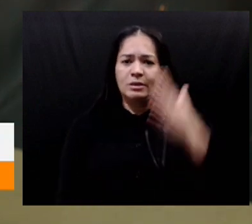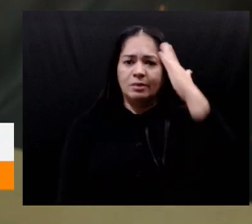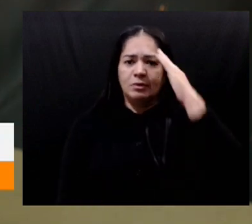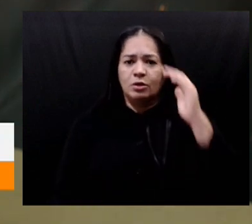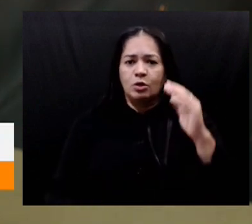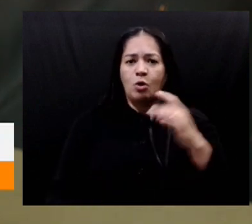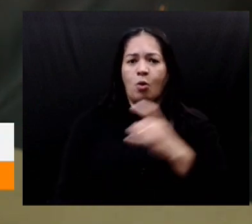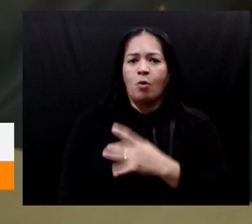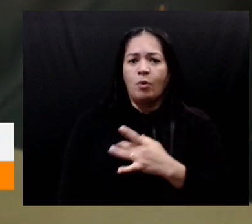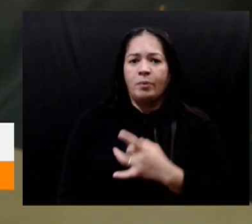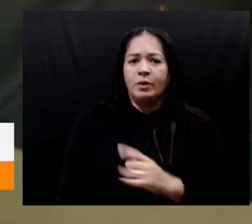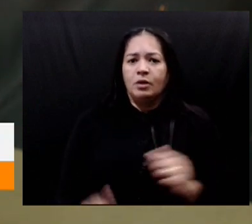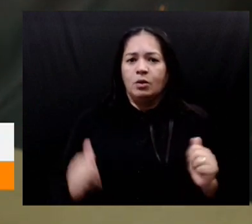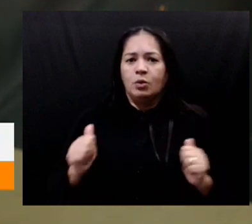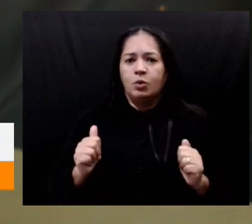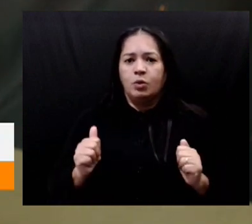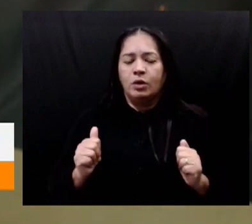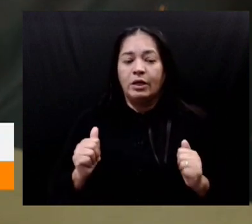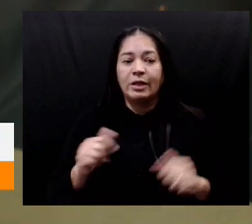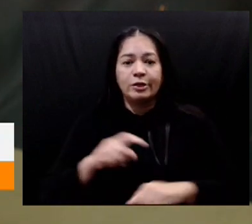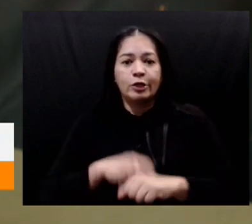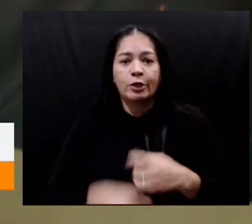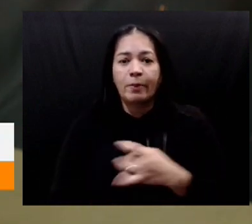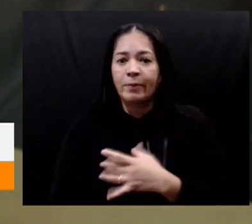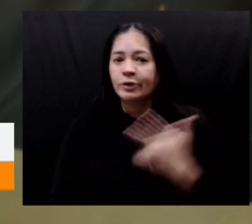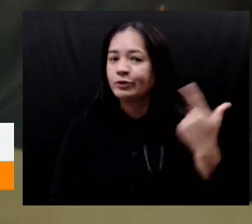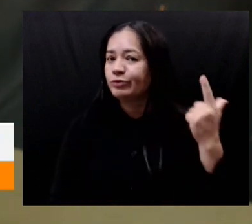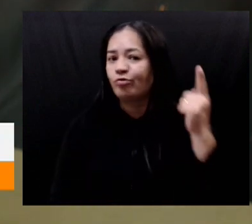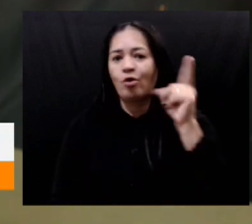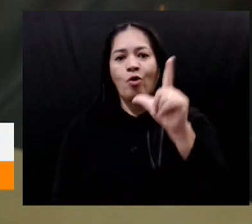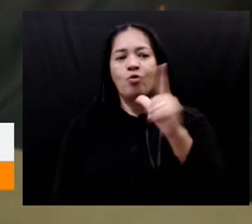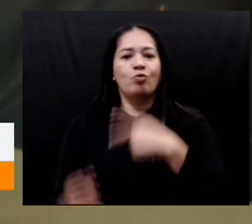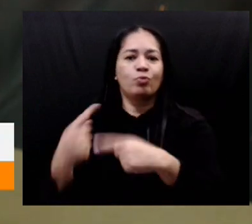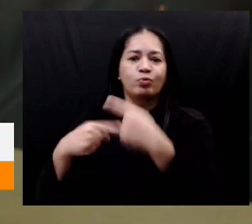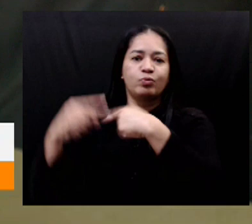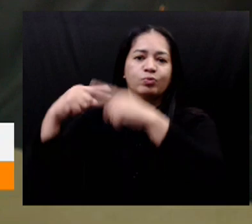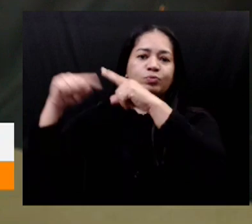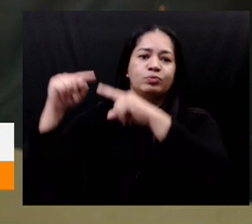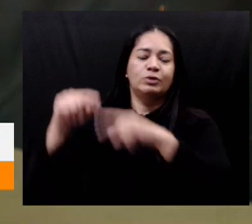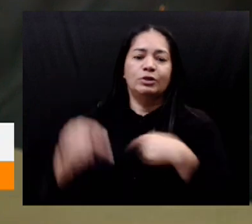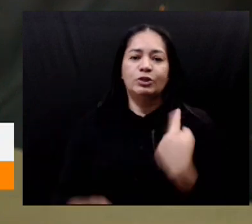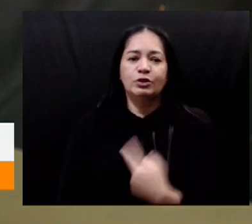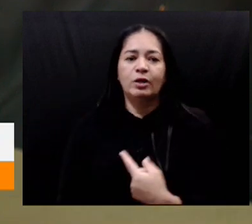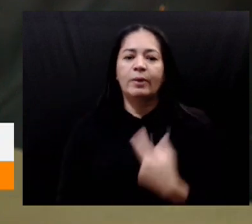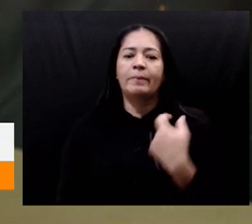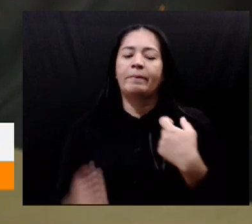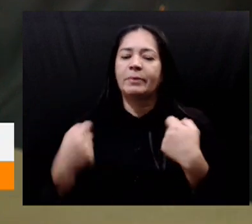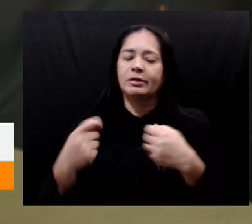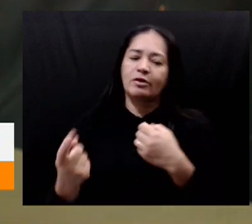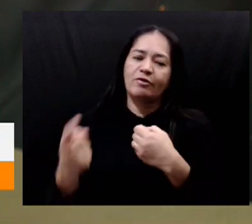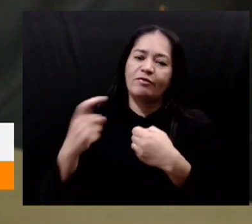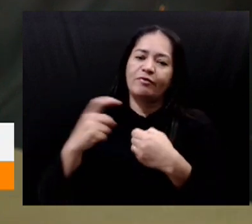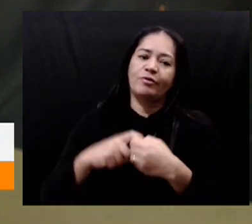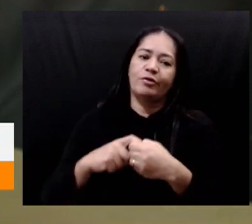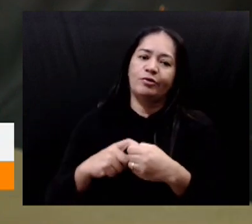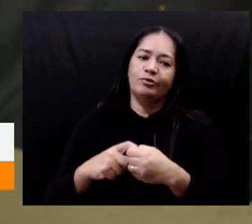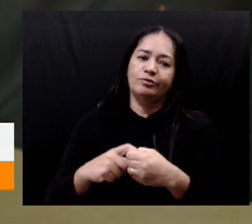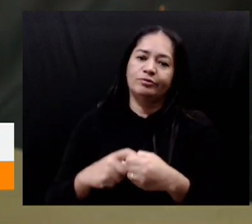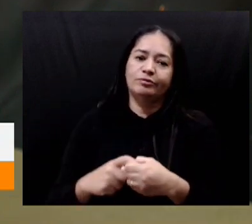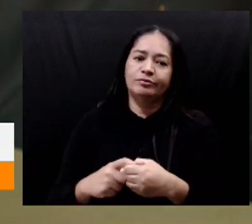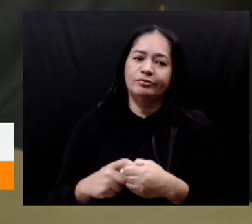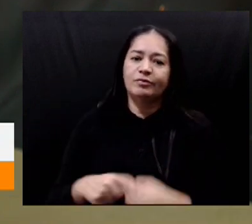tem medo de fracassar, a gente não consegue ir além. E aí a gente tem que voltar lá atrás, pegar toda a nossa